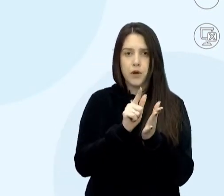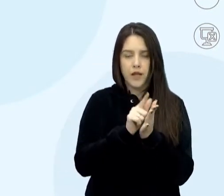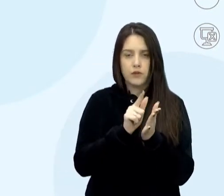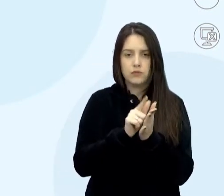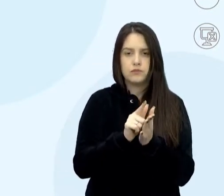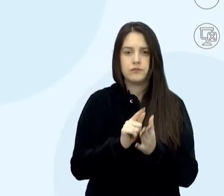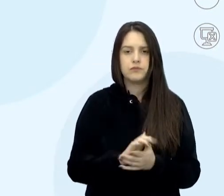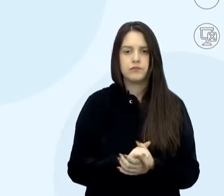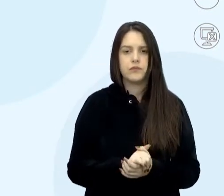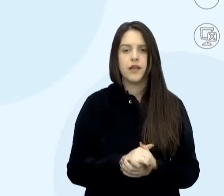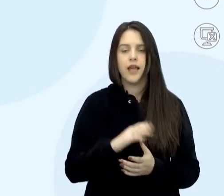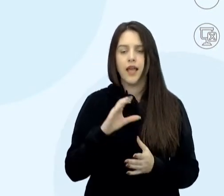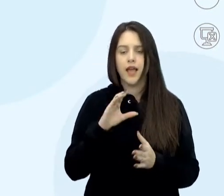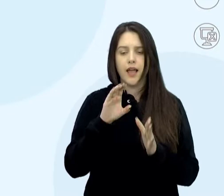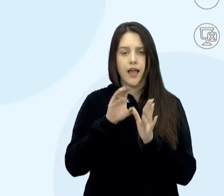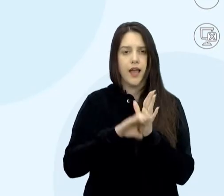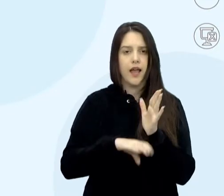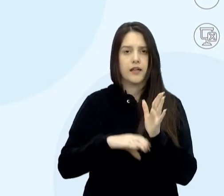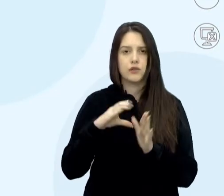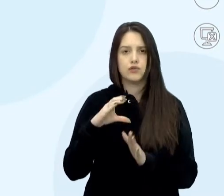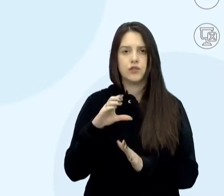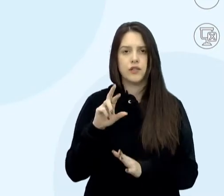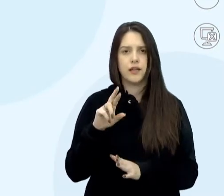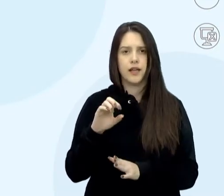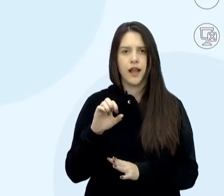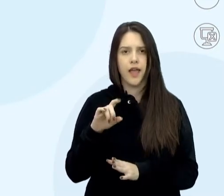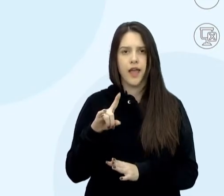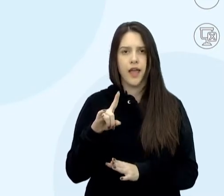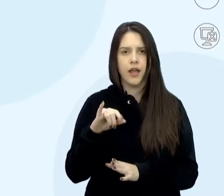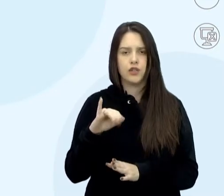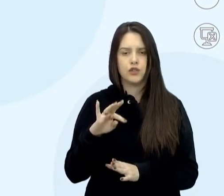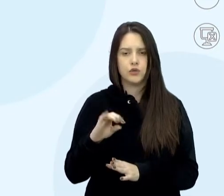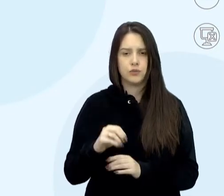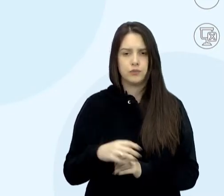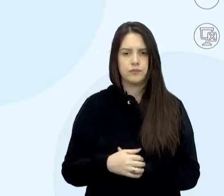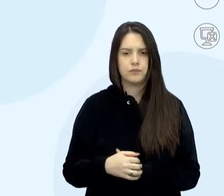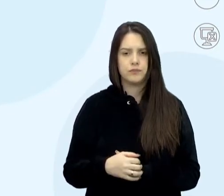Boleto e do cartão de crédito.